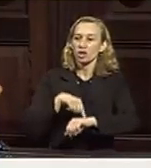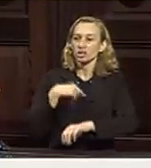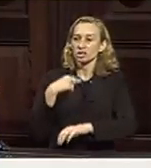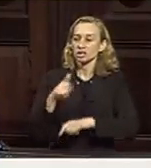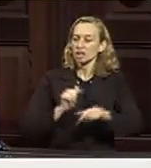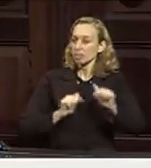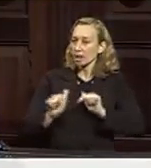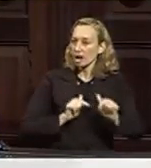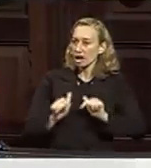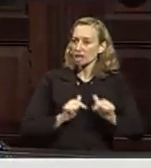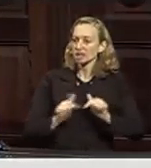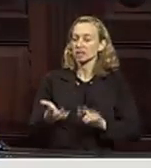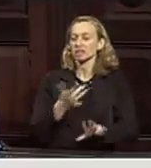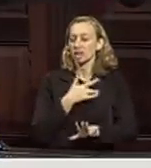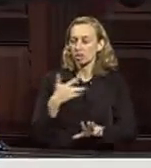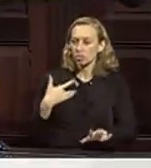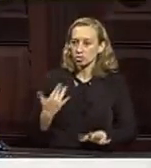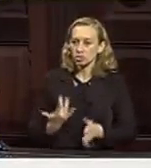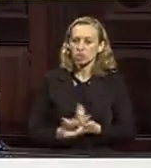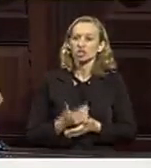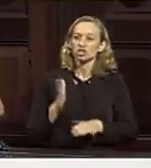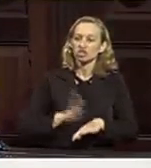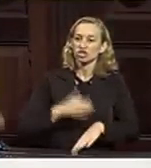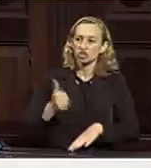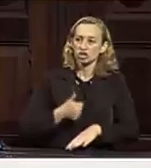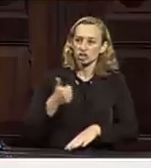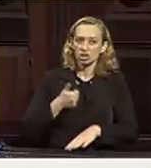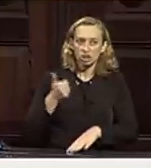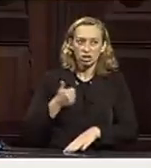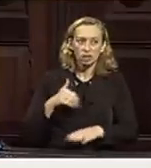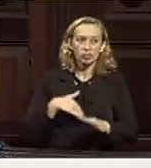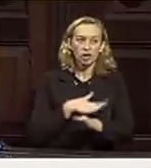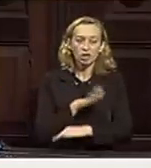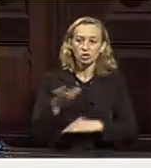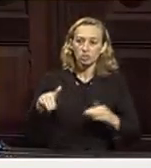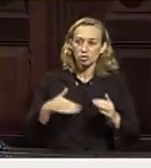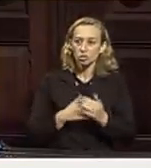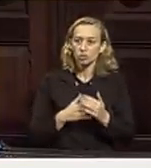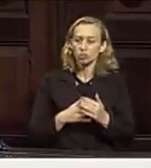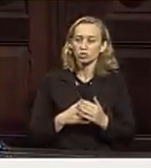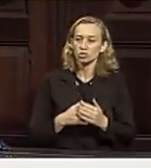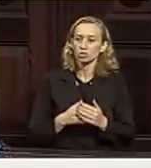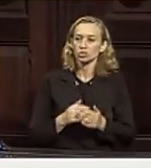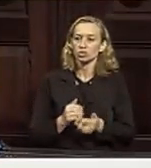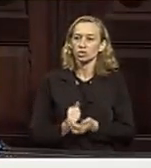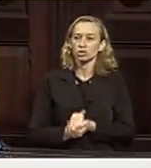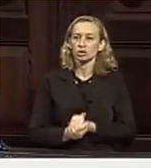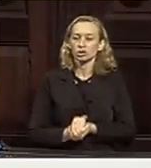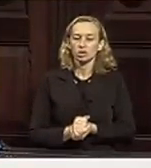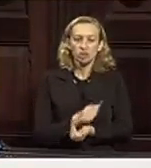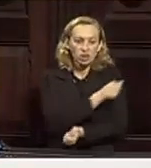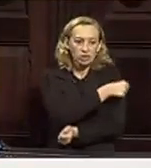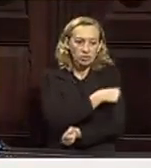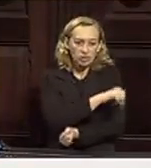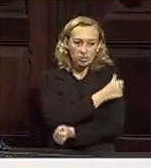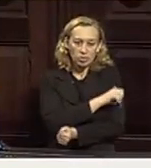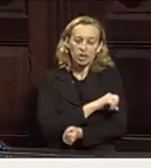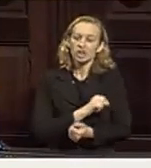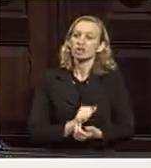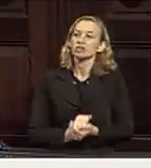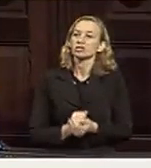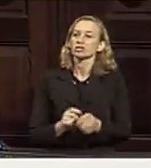trabalho salubres e dignas para todos, funcionários, enfermeiros,